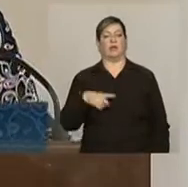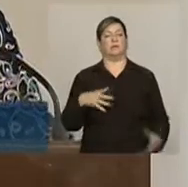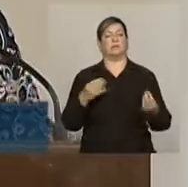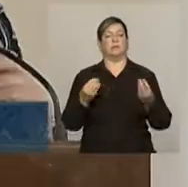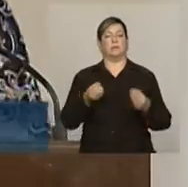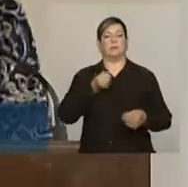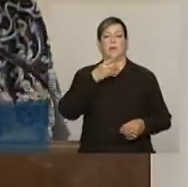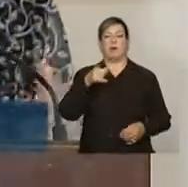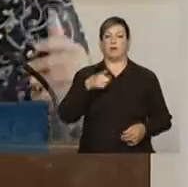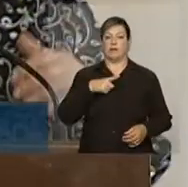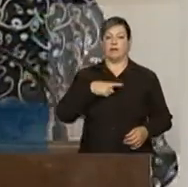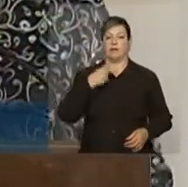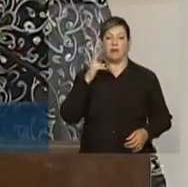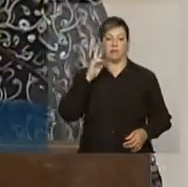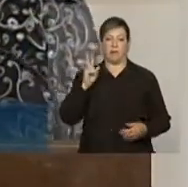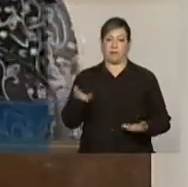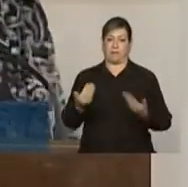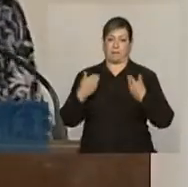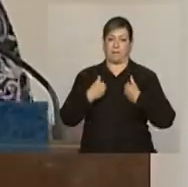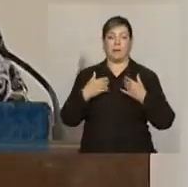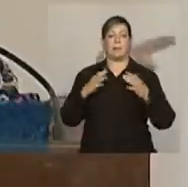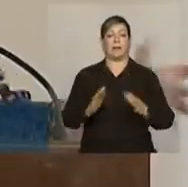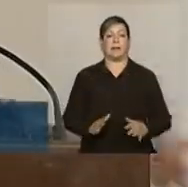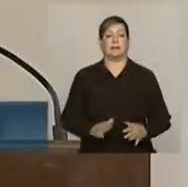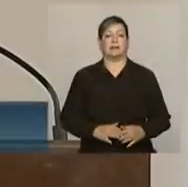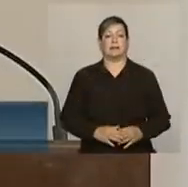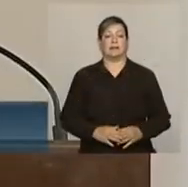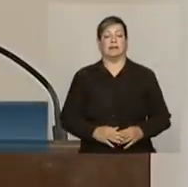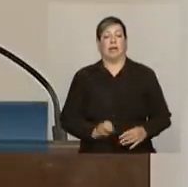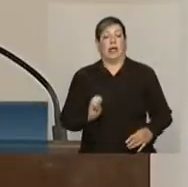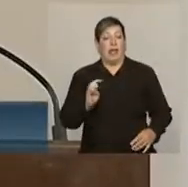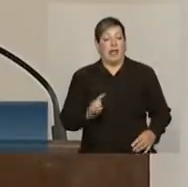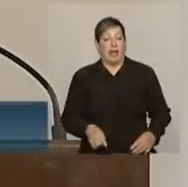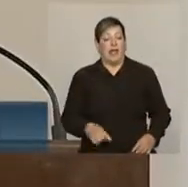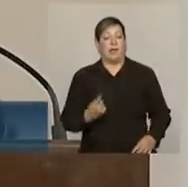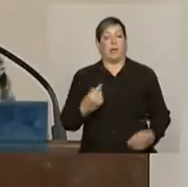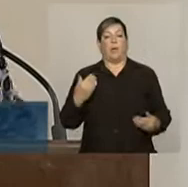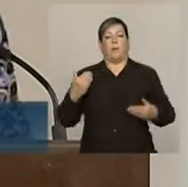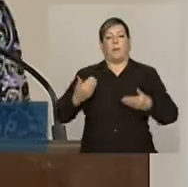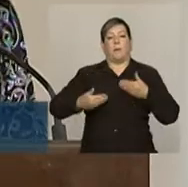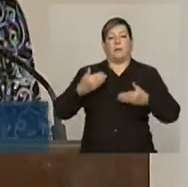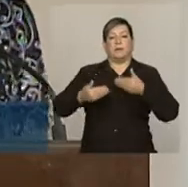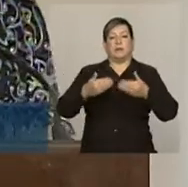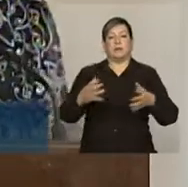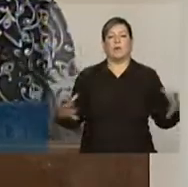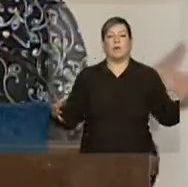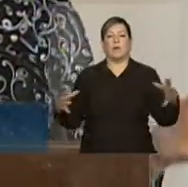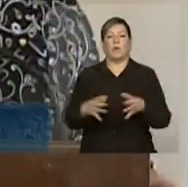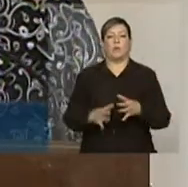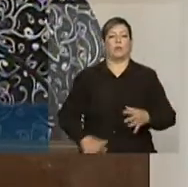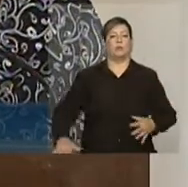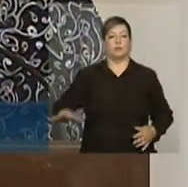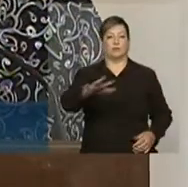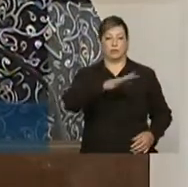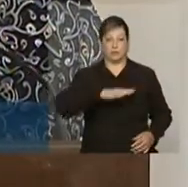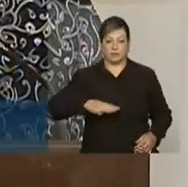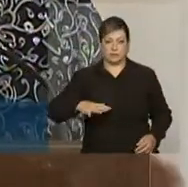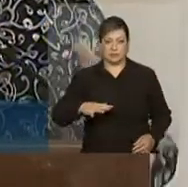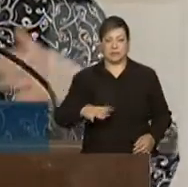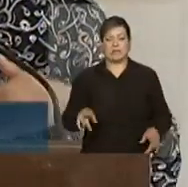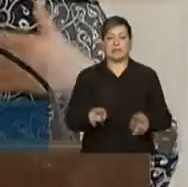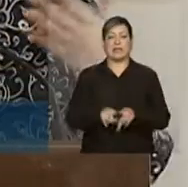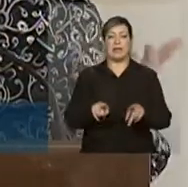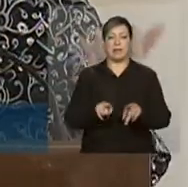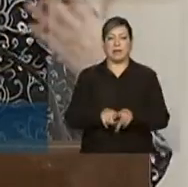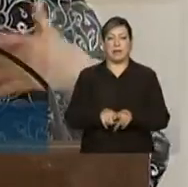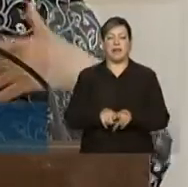gentil, atribuiu a mim, mas que é produto de um processo coletivo e também de